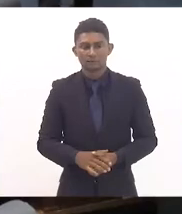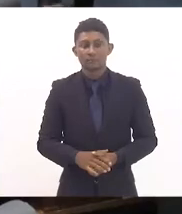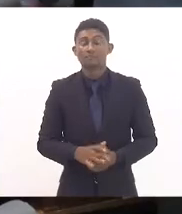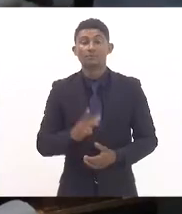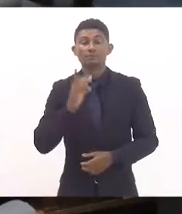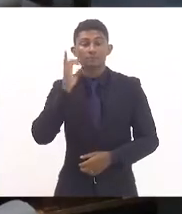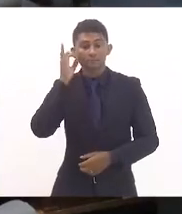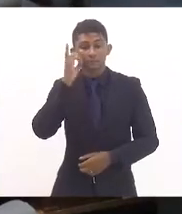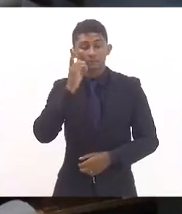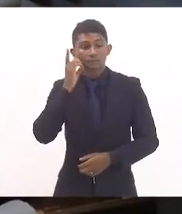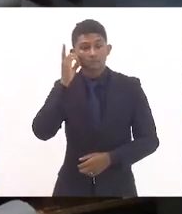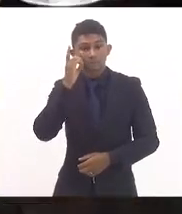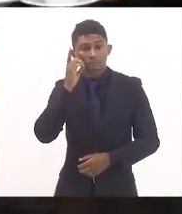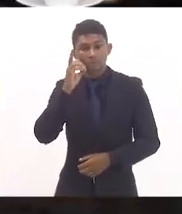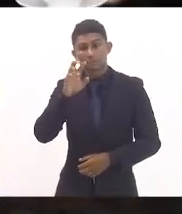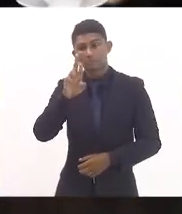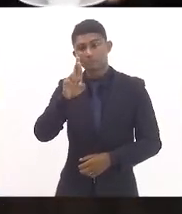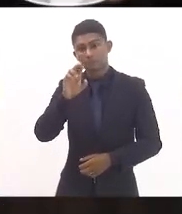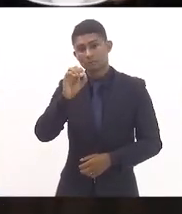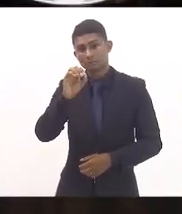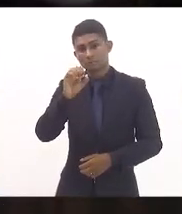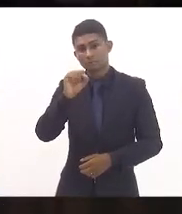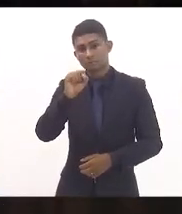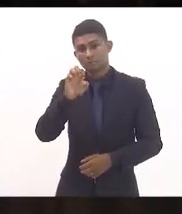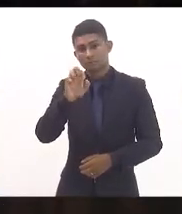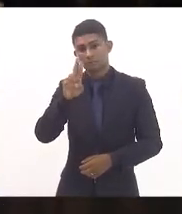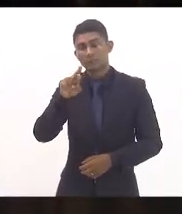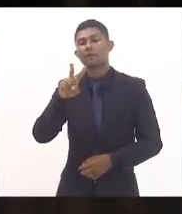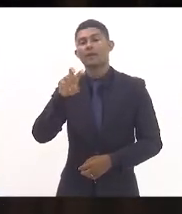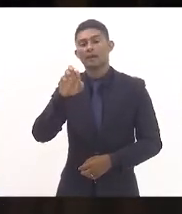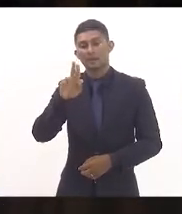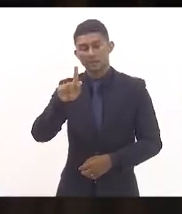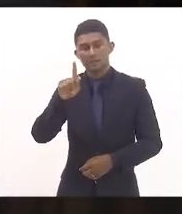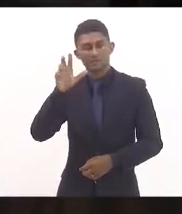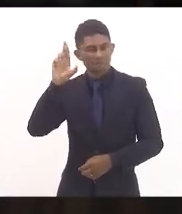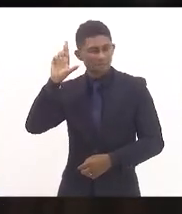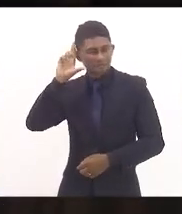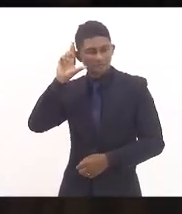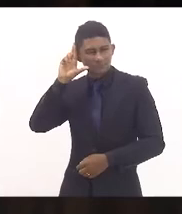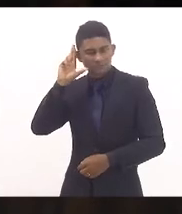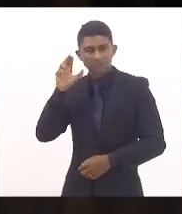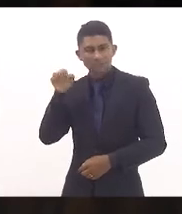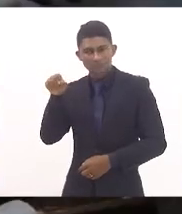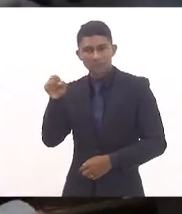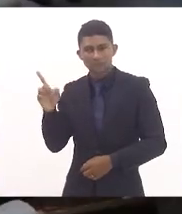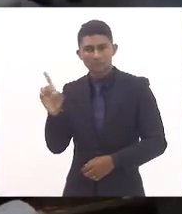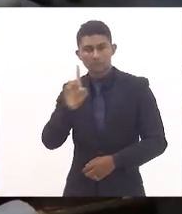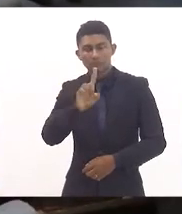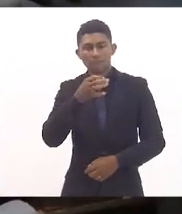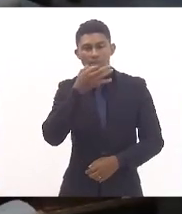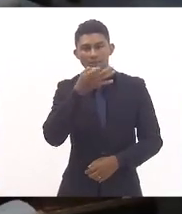Deputado Rosenberg Reis, pela Comissão de Legislação Constitucional, Complementar e Código.